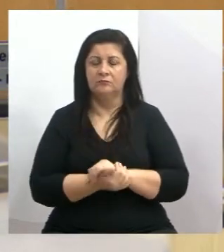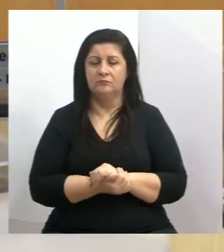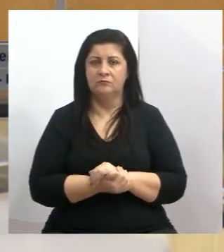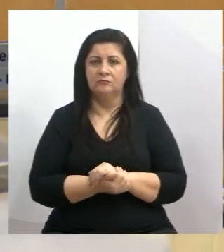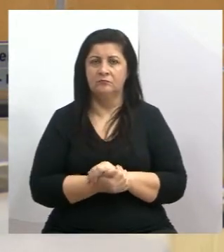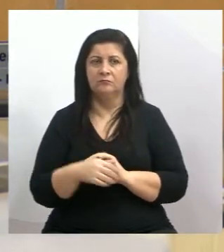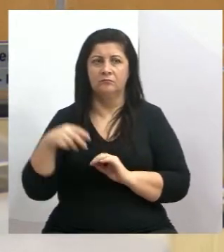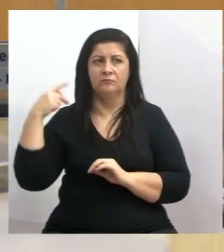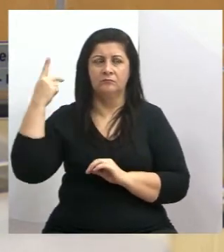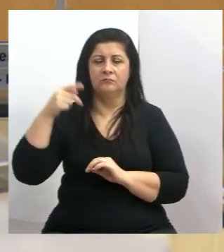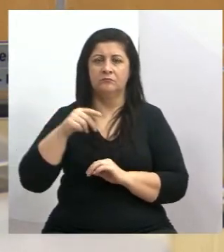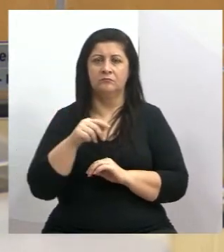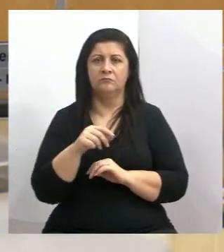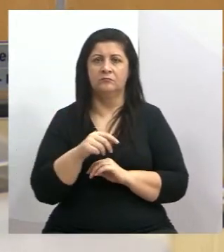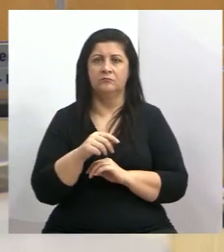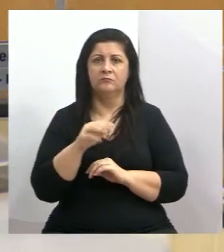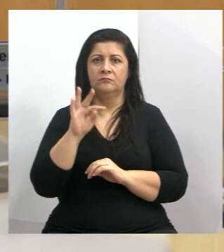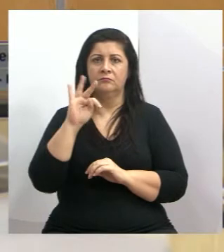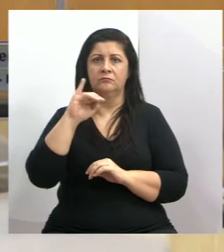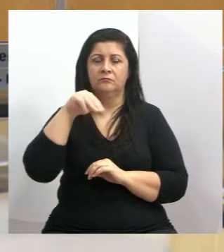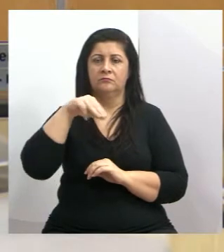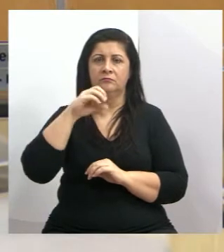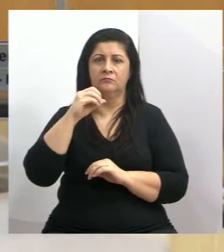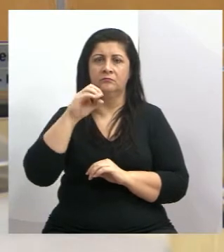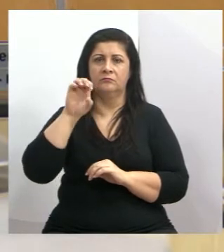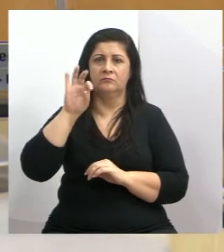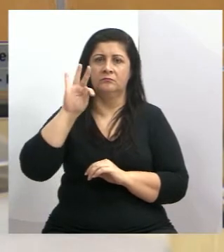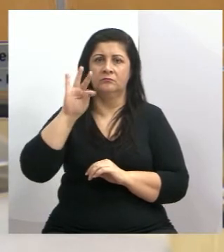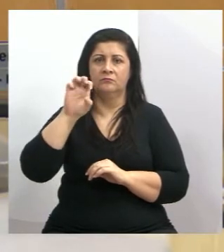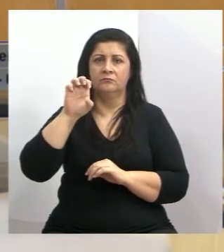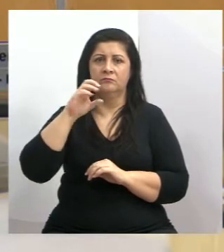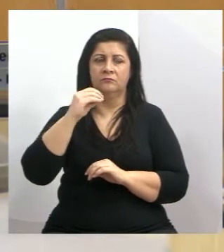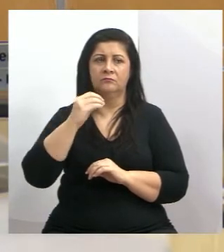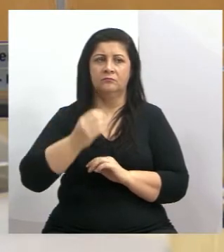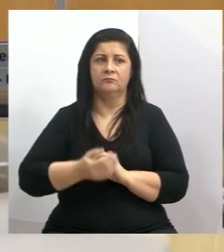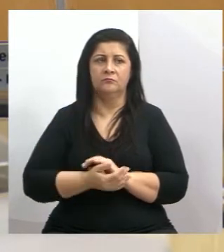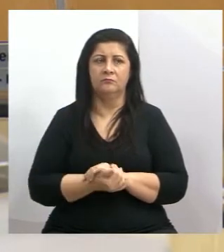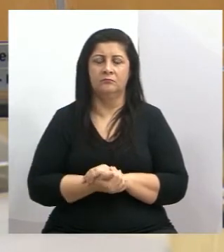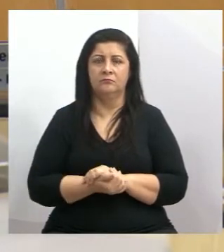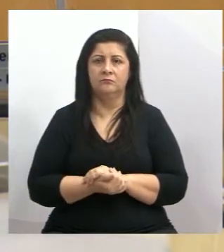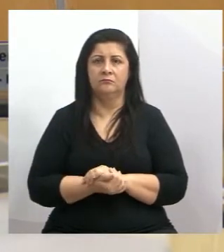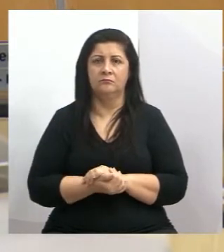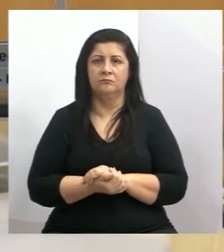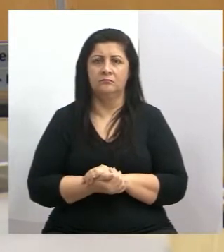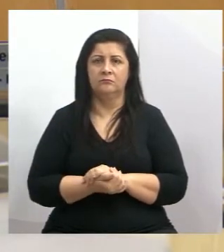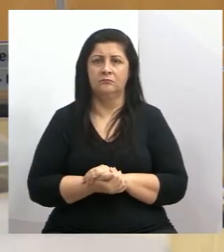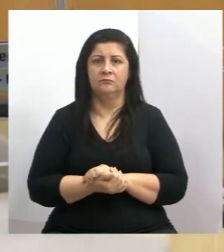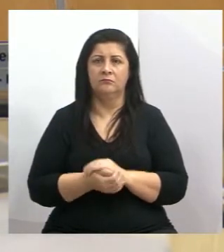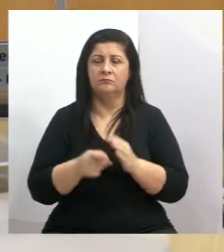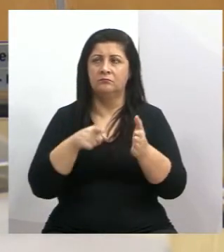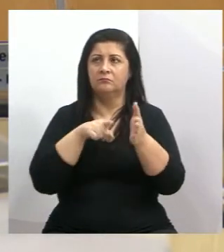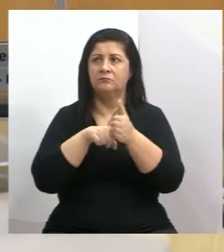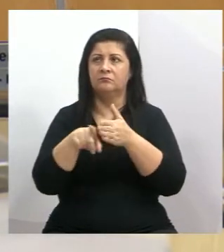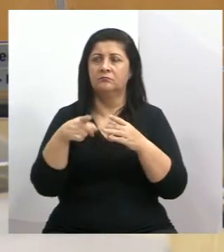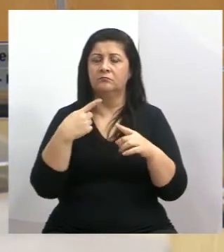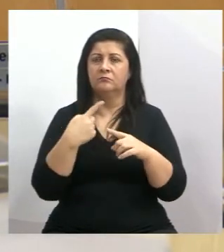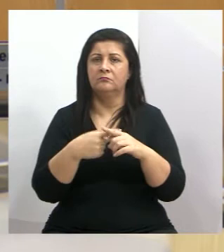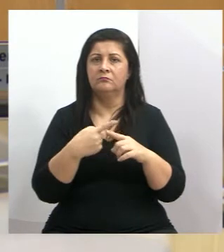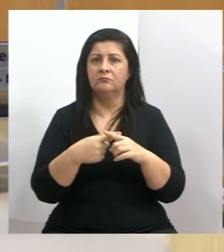vereador Rogério Timóteo seu presidente fiz esse pedido porque aquela área tem